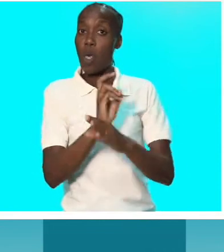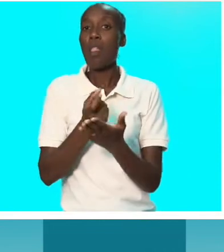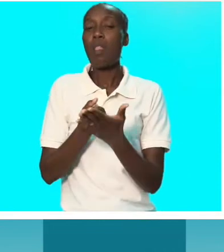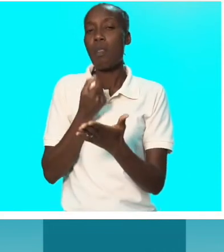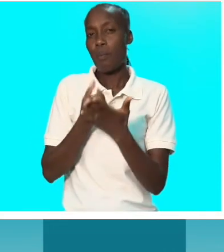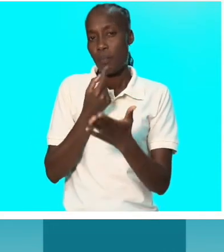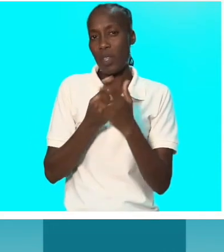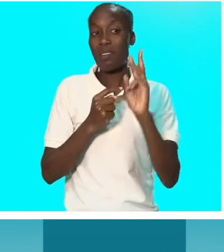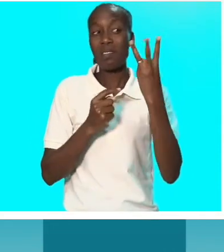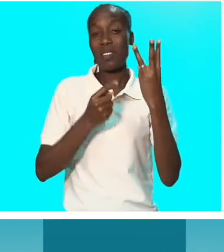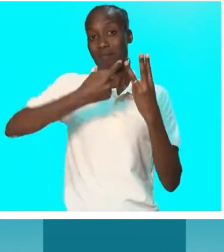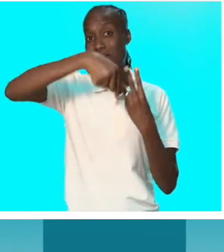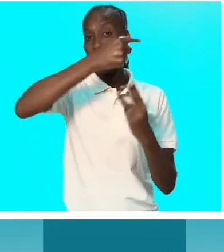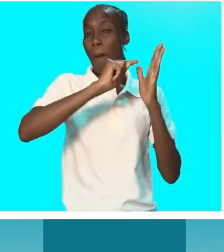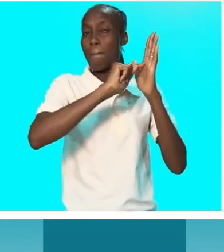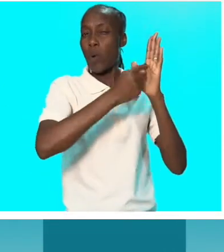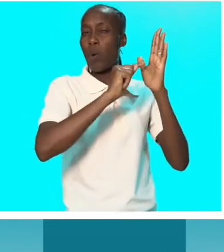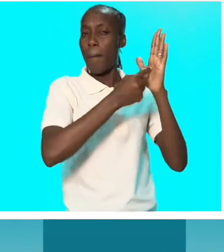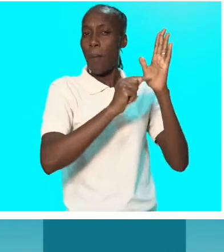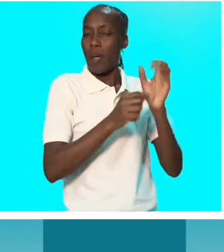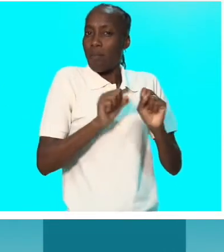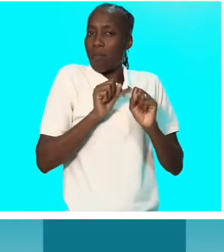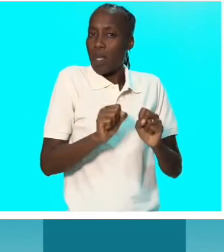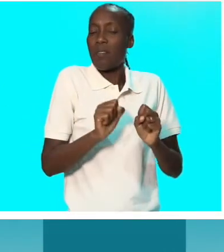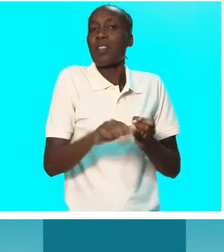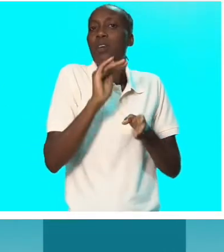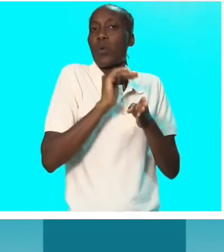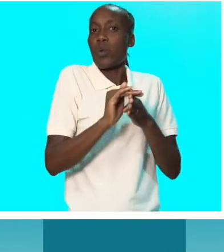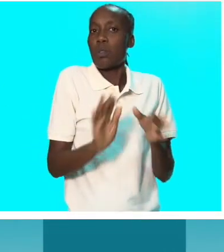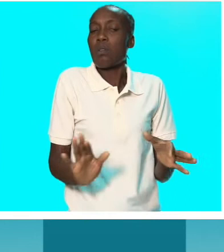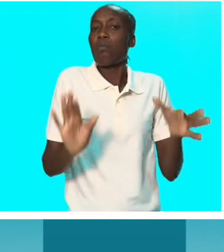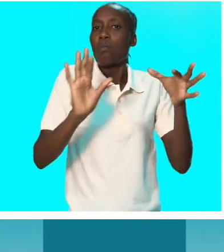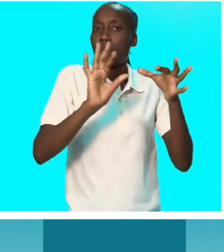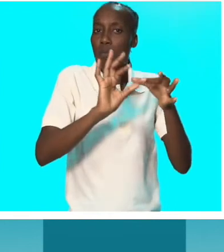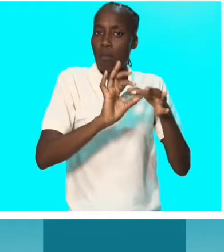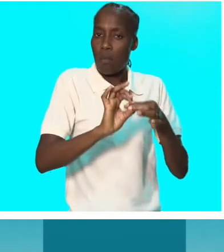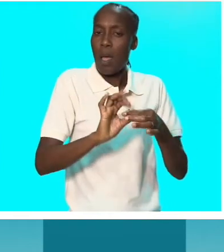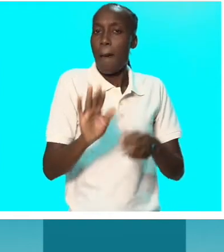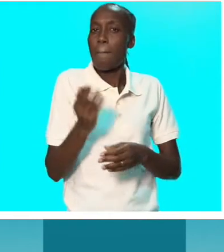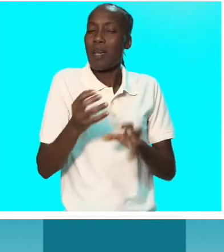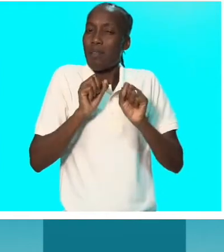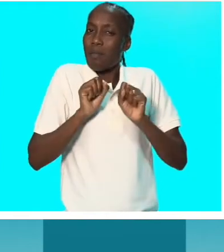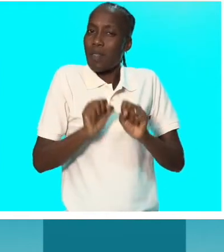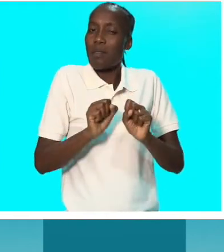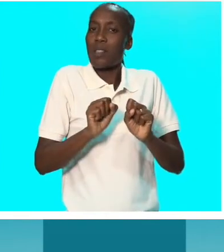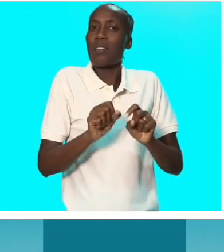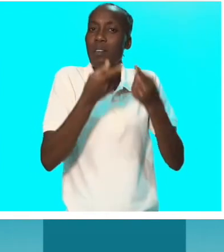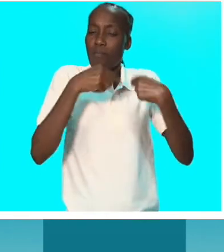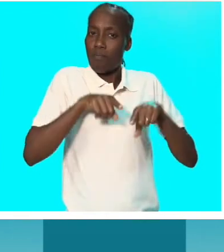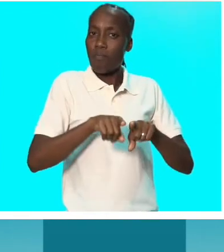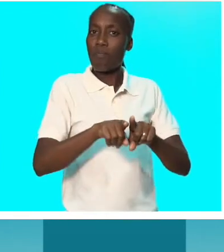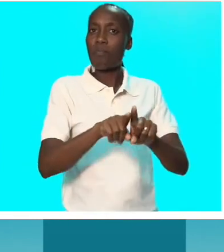medicamentoso. Esses três pilares devem ser utilizados simultaneamente para garantir a